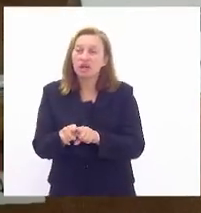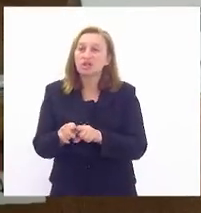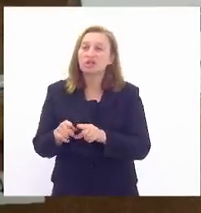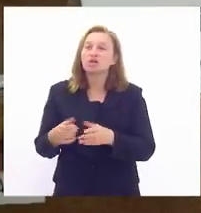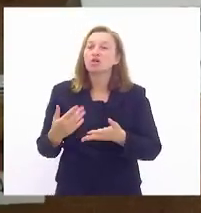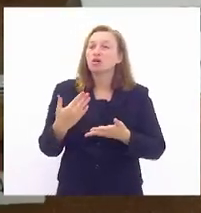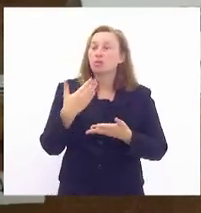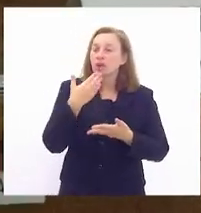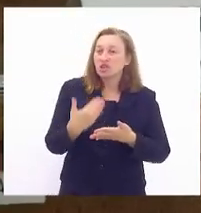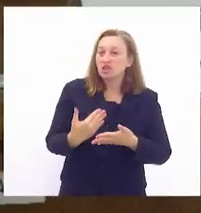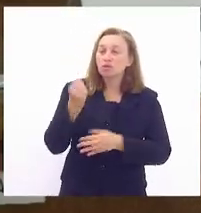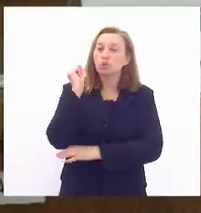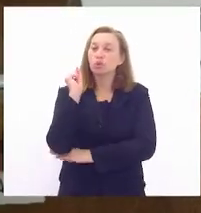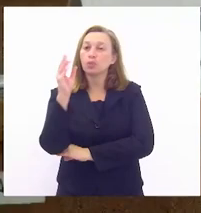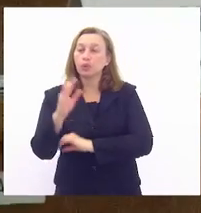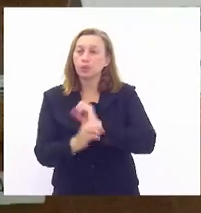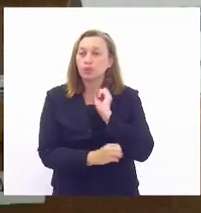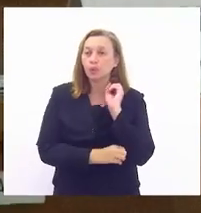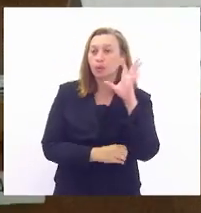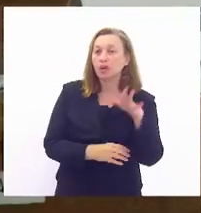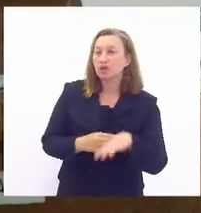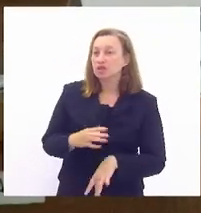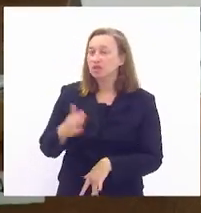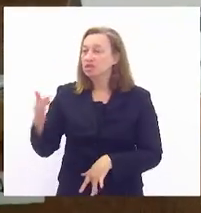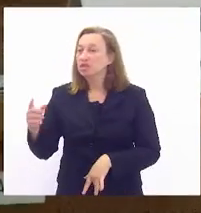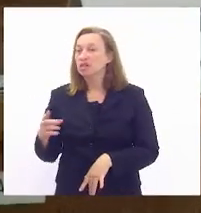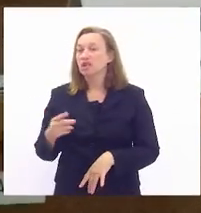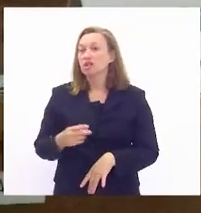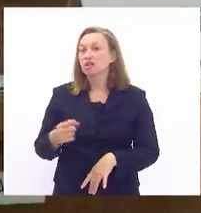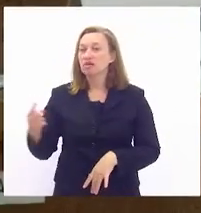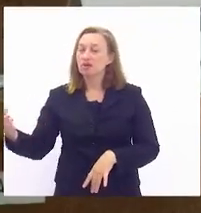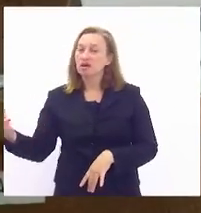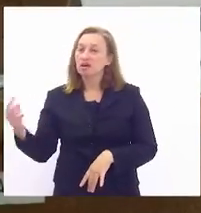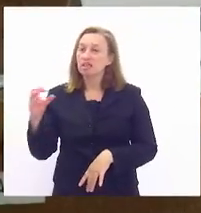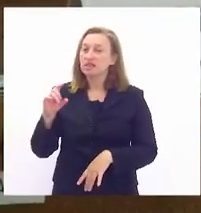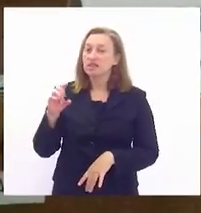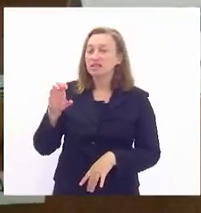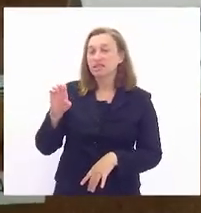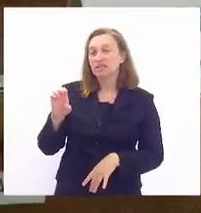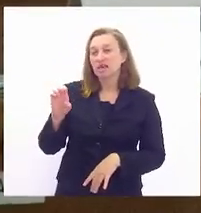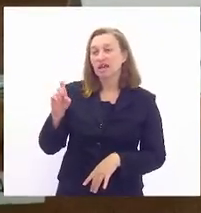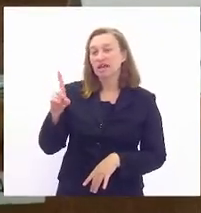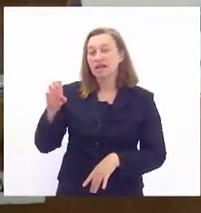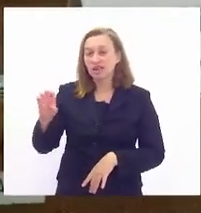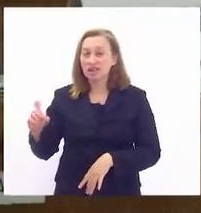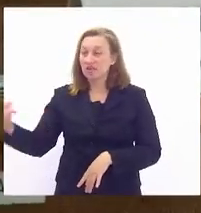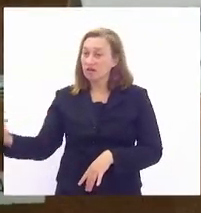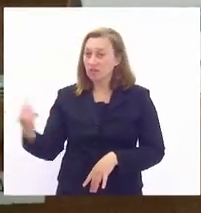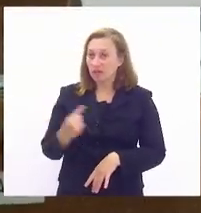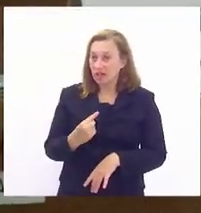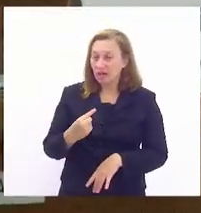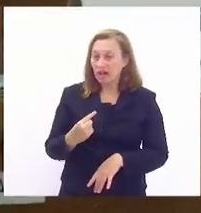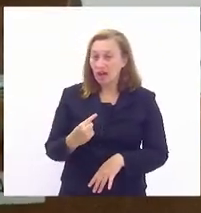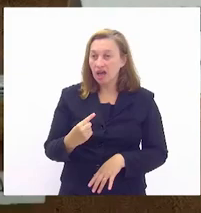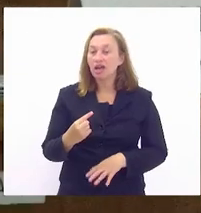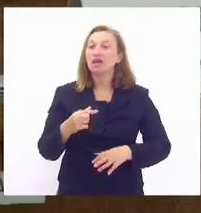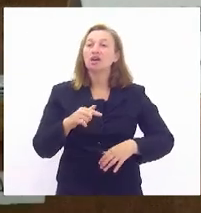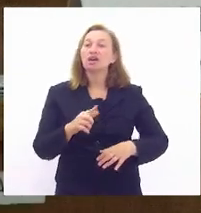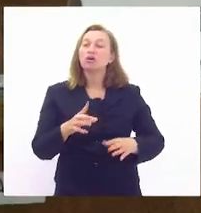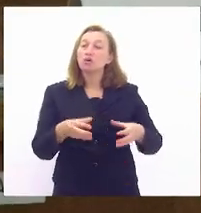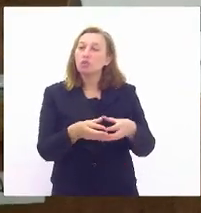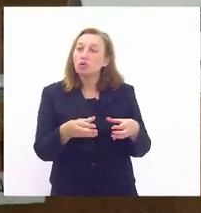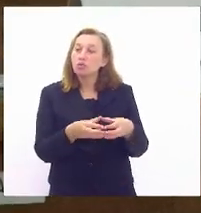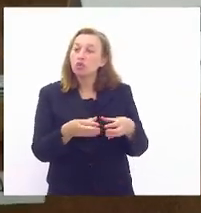ambientais, nossa equipe se desloca da sede para cá, onde a gente tem um suporte maior, mas também a equipe